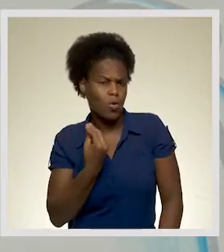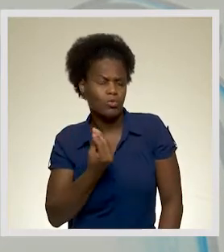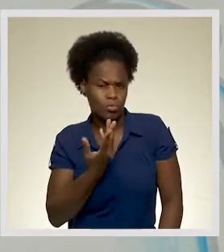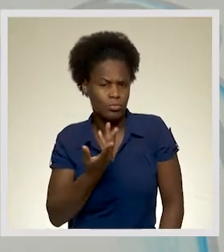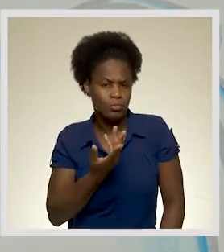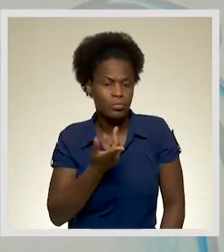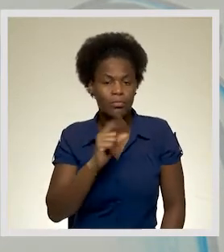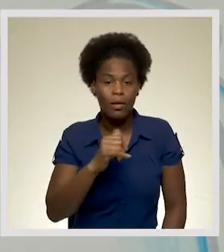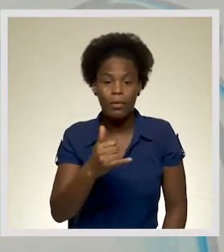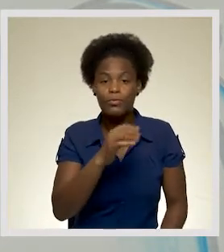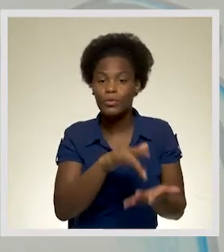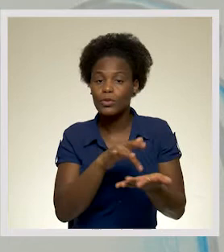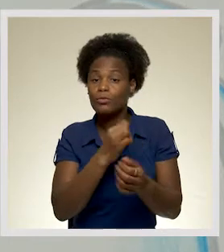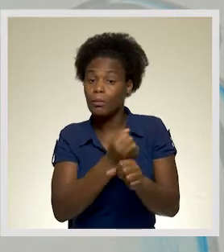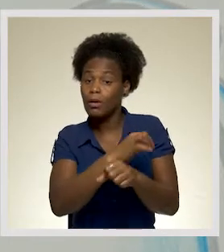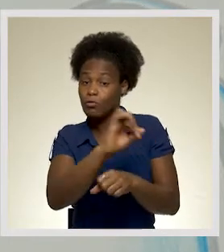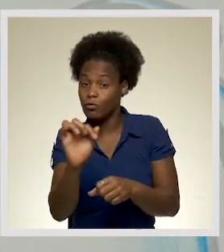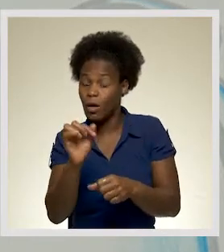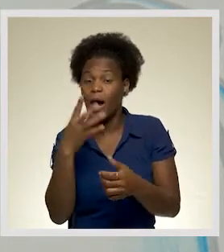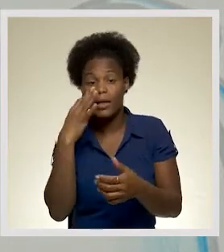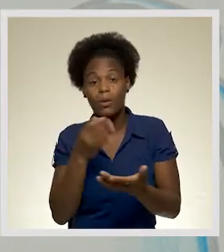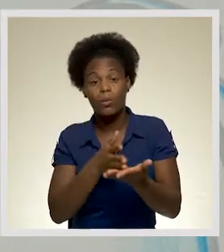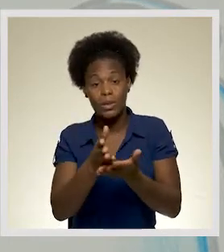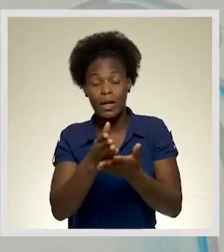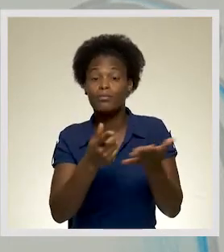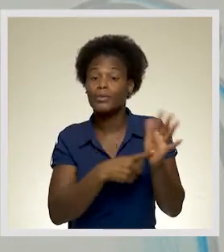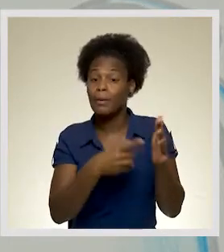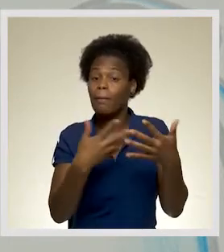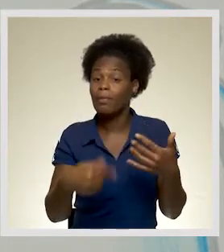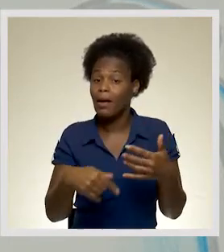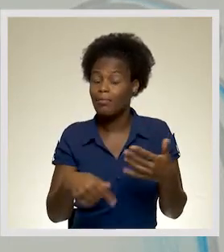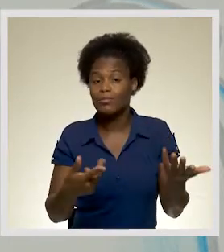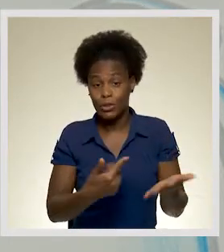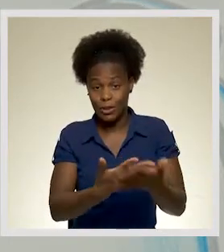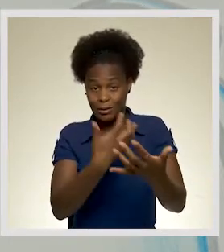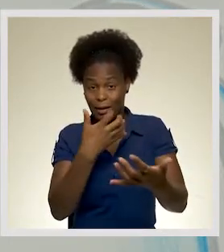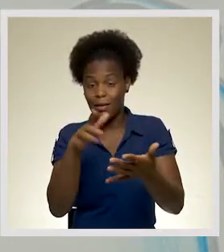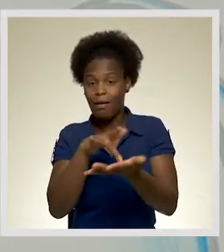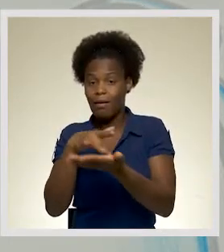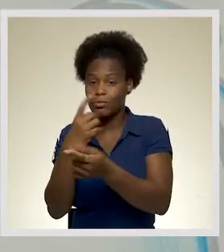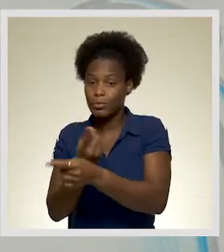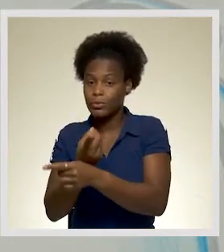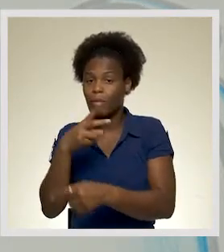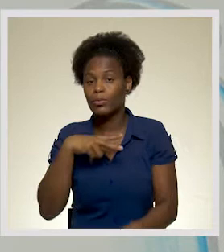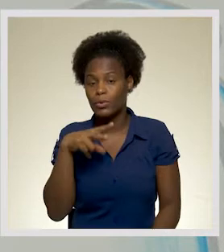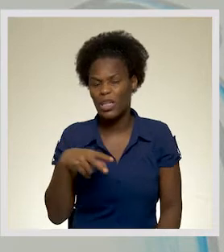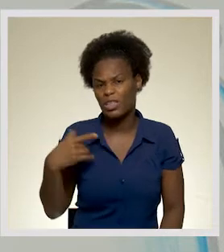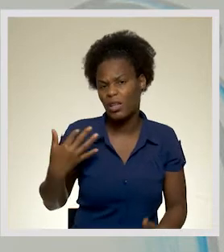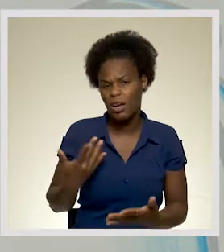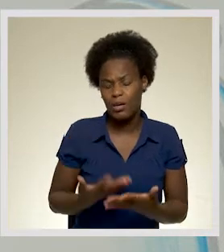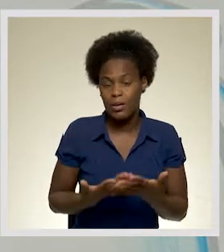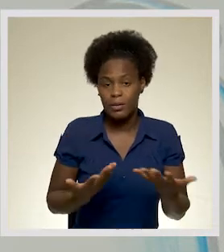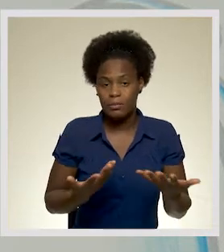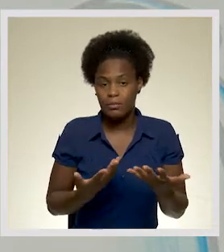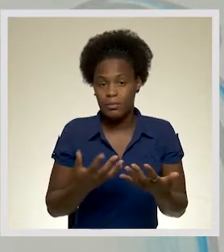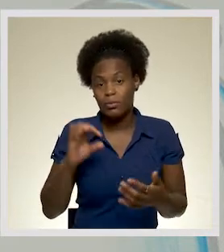também as suas obras ainda continuam a ser obras de referências na literatura portuguesa, desde as épocas